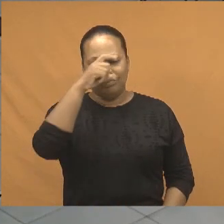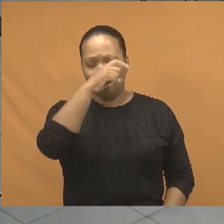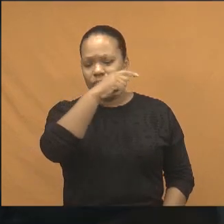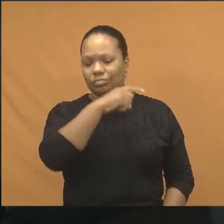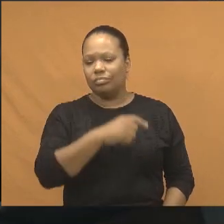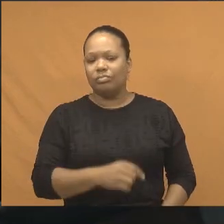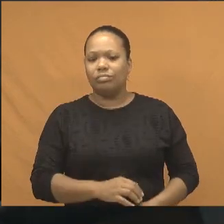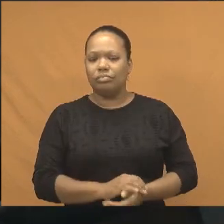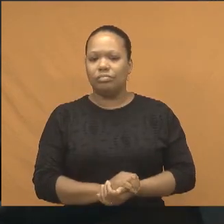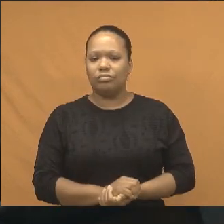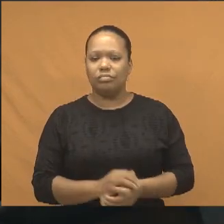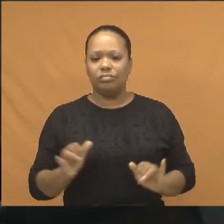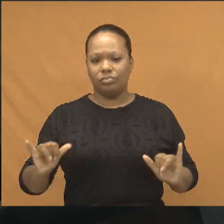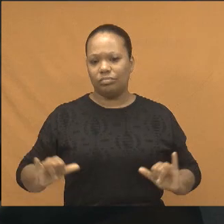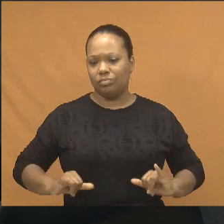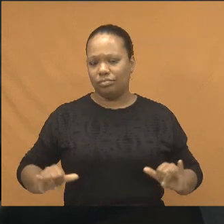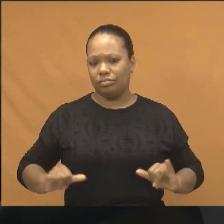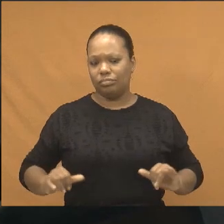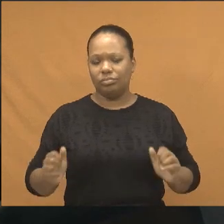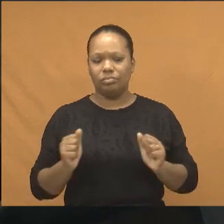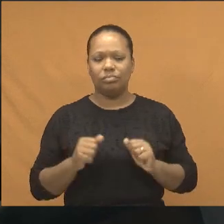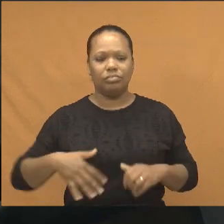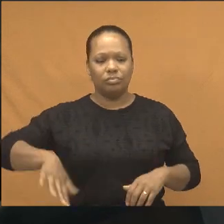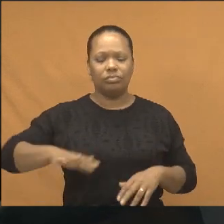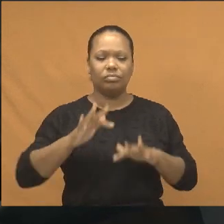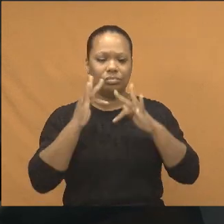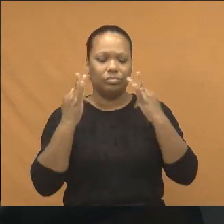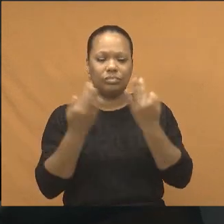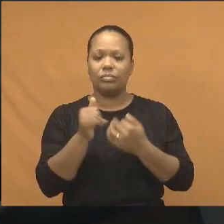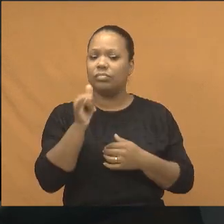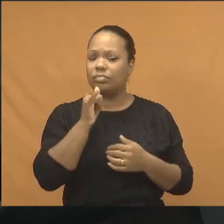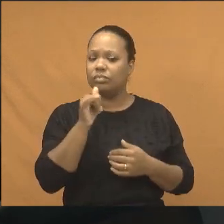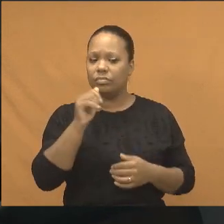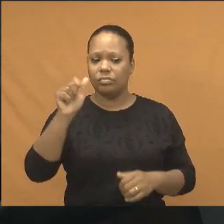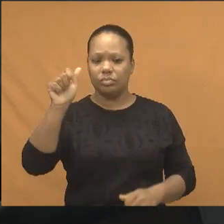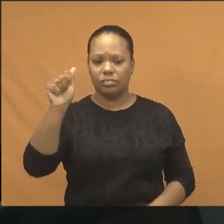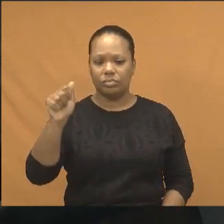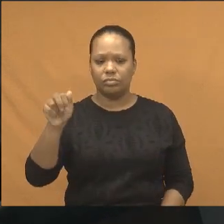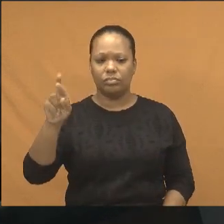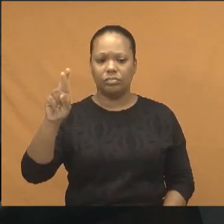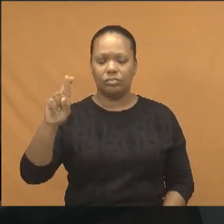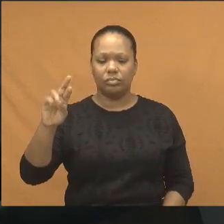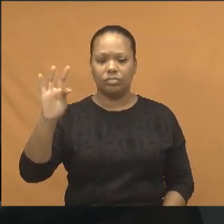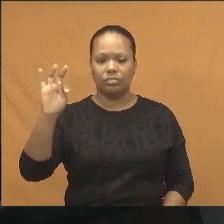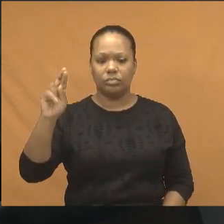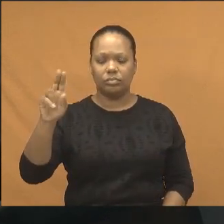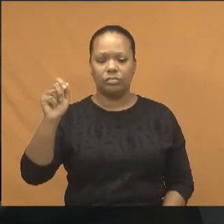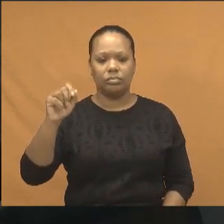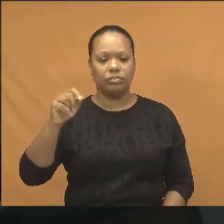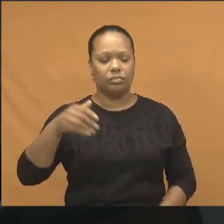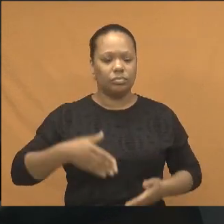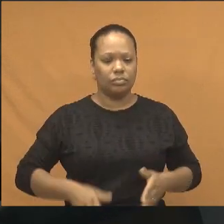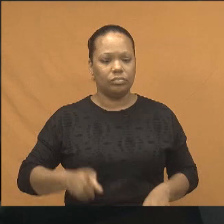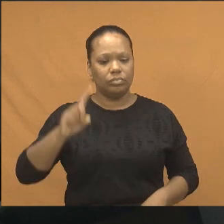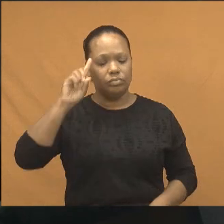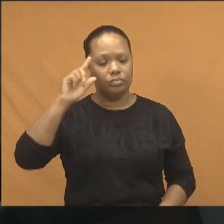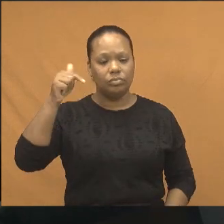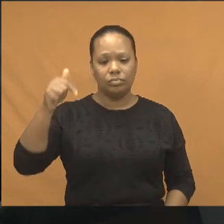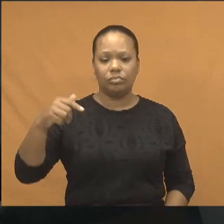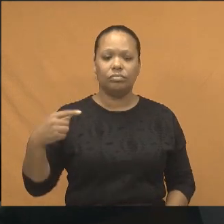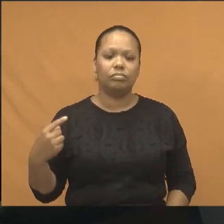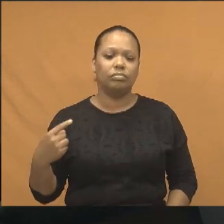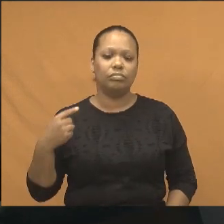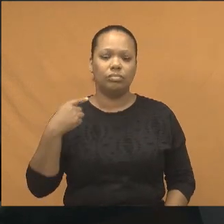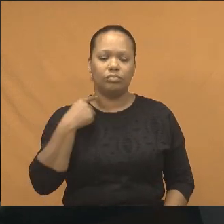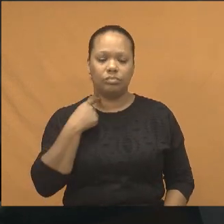gente sofrer junto com as famílias. Eu vou dar o exemplo do Arthur, que nasceu 7 de maio, precisando fazer